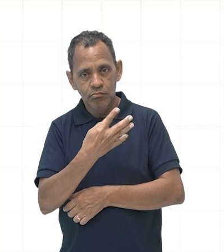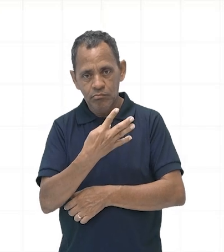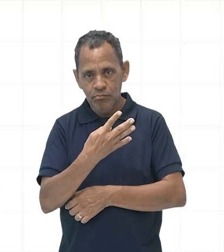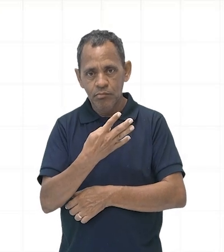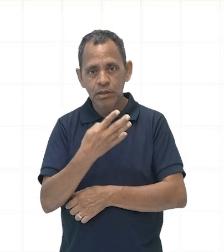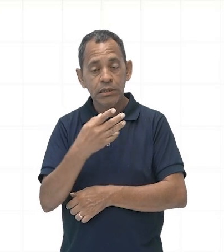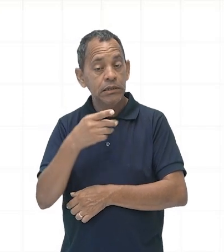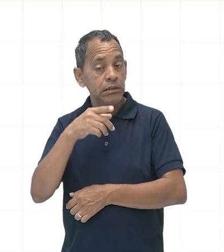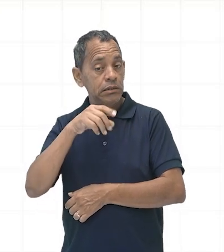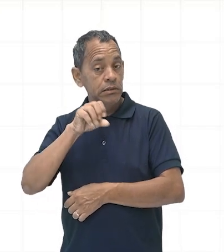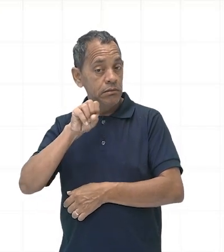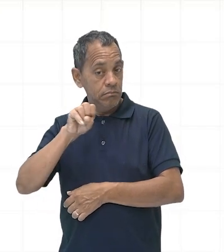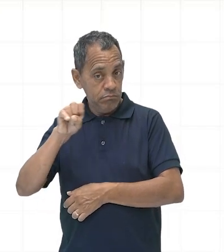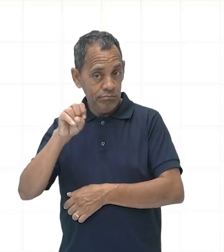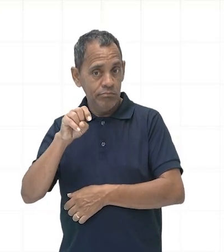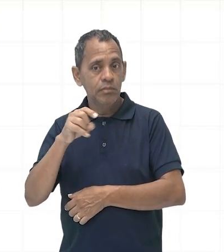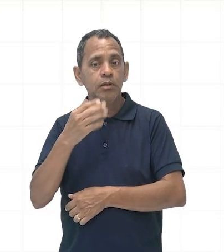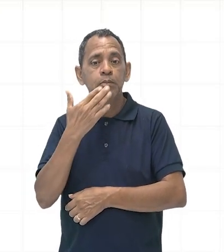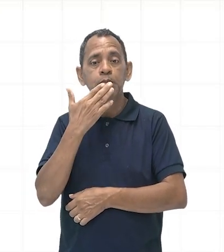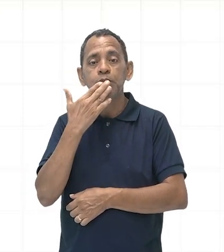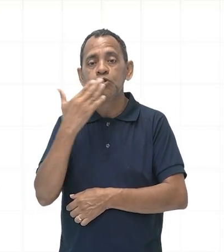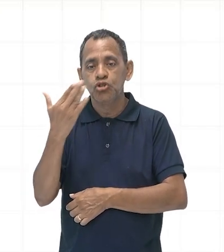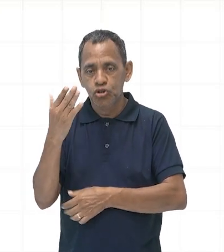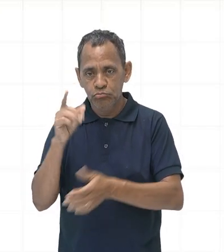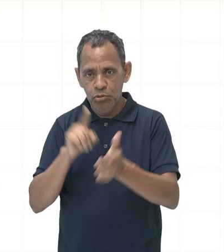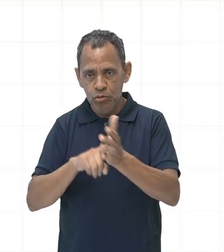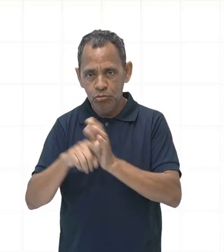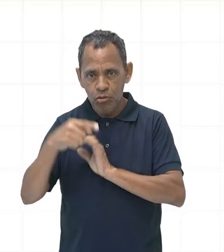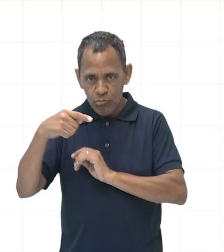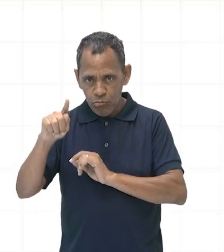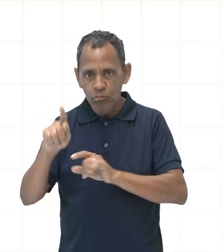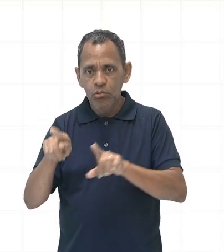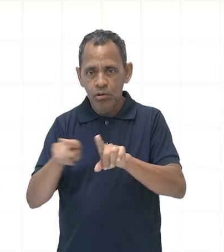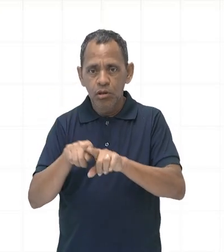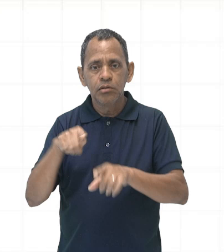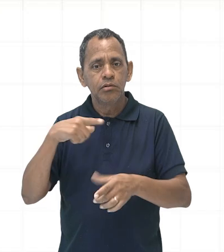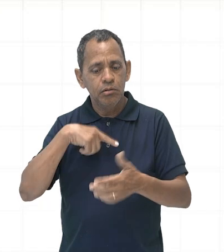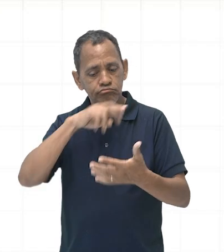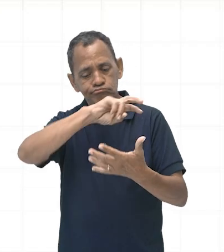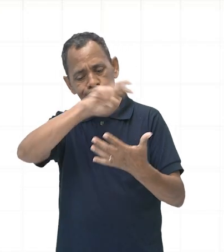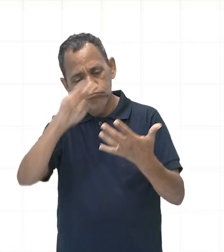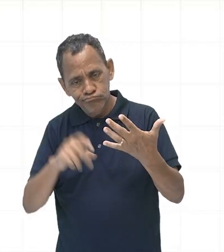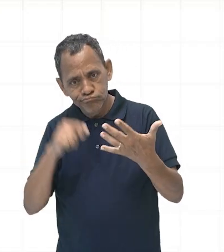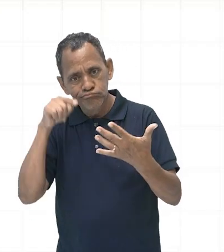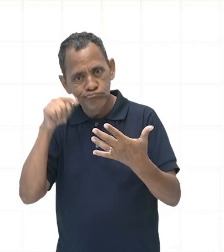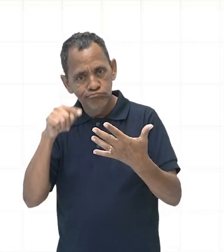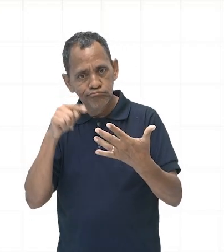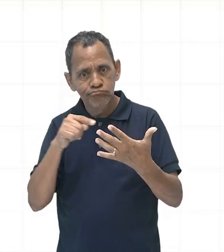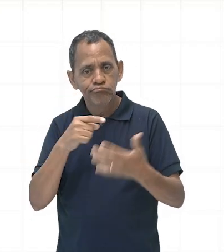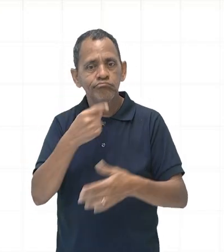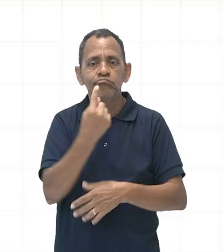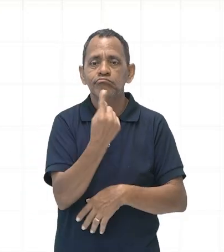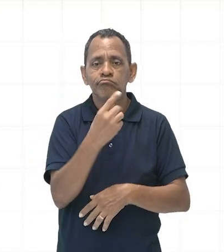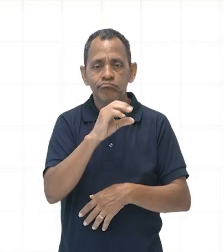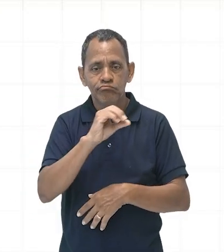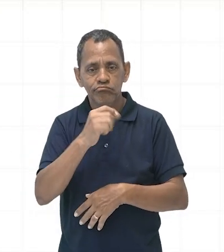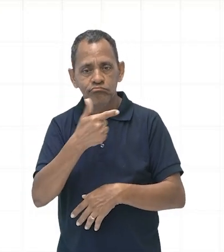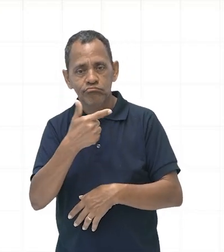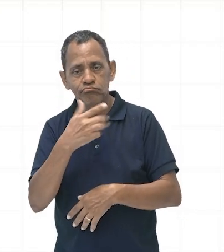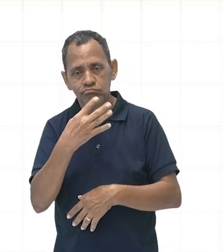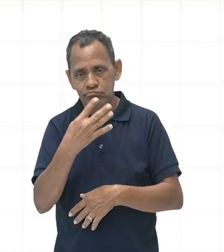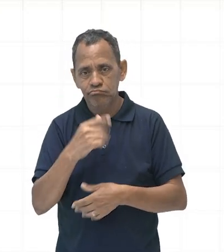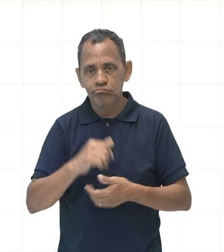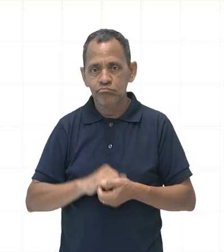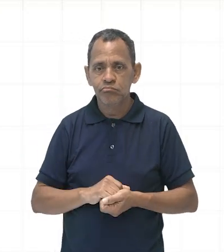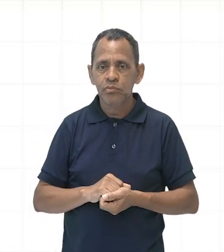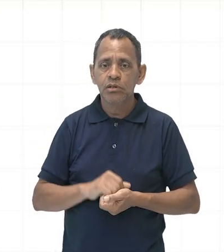cair assim, as duas opções, né, nós temos que a opção correta é a 1024 kilobytes, né? Mas em